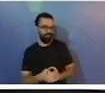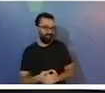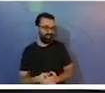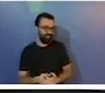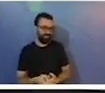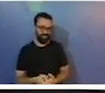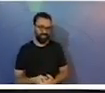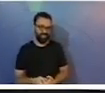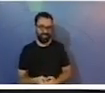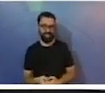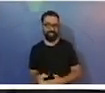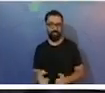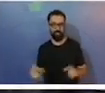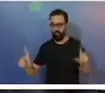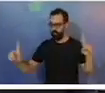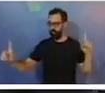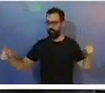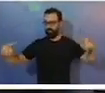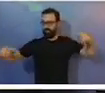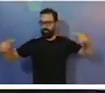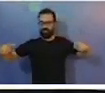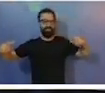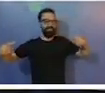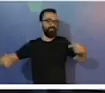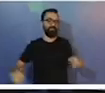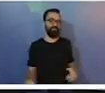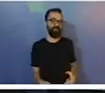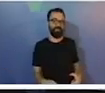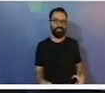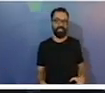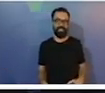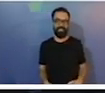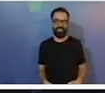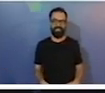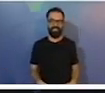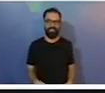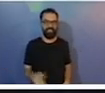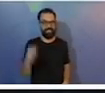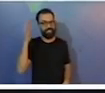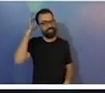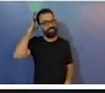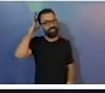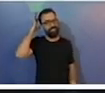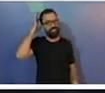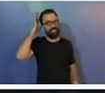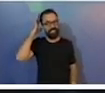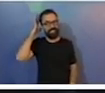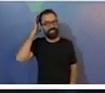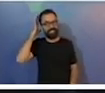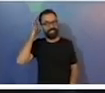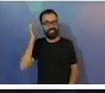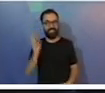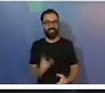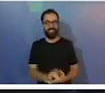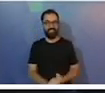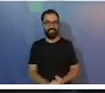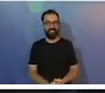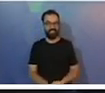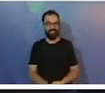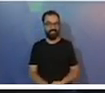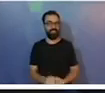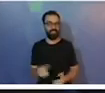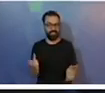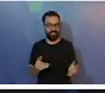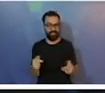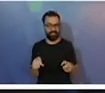Ela vai ser minha adversária pessoal, tá? Será que ela vai conseguir derrubar? Só um detalhe. Aqui,